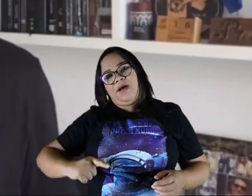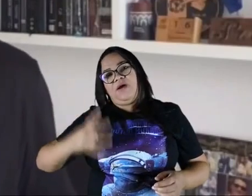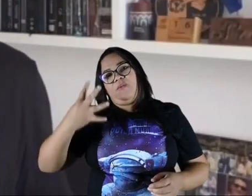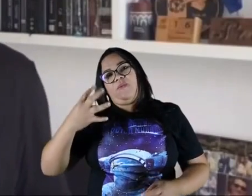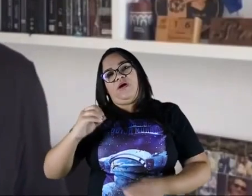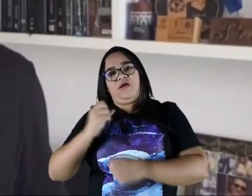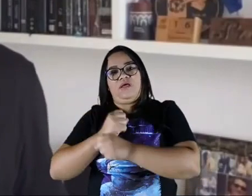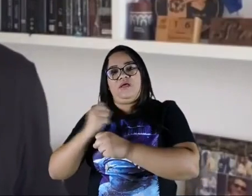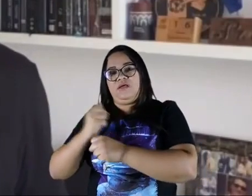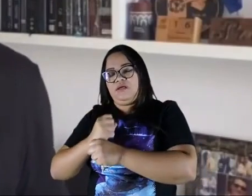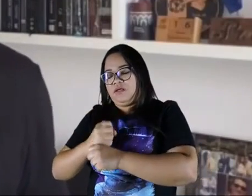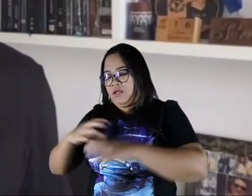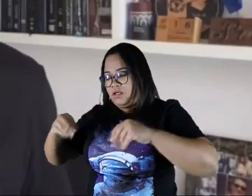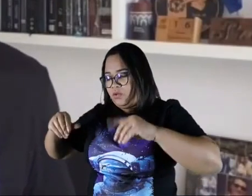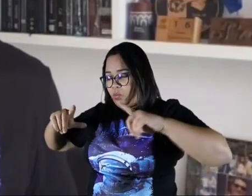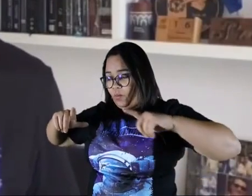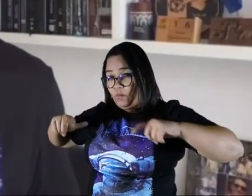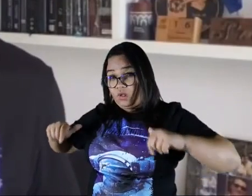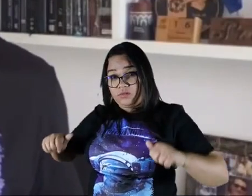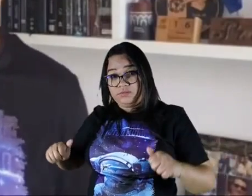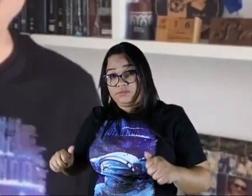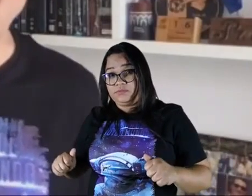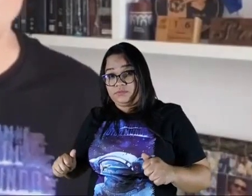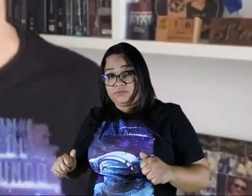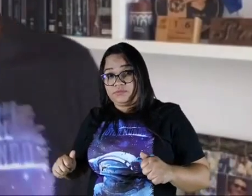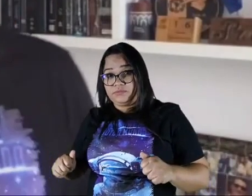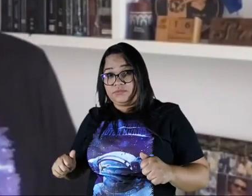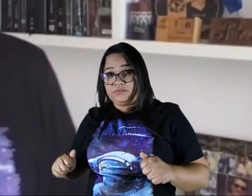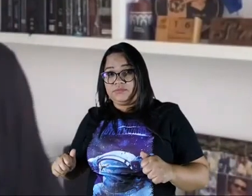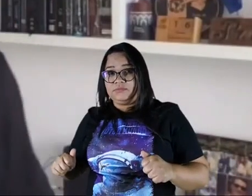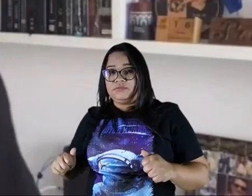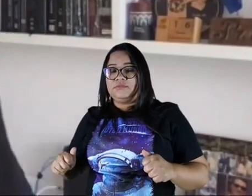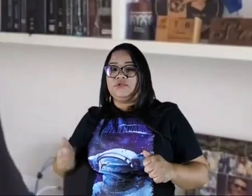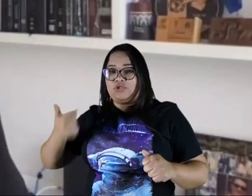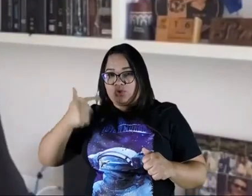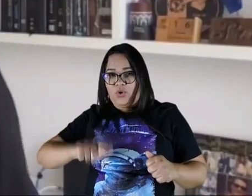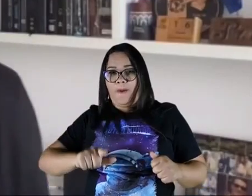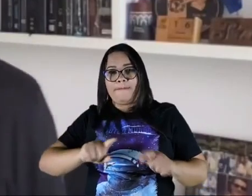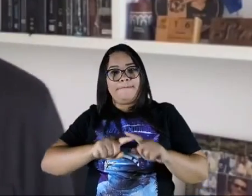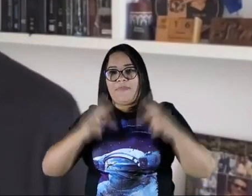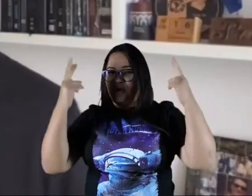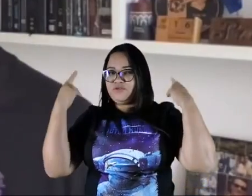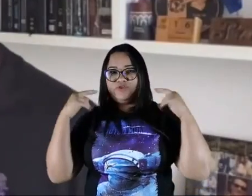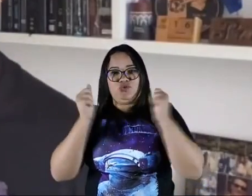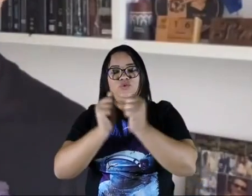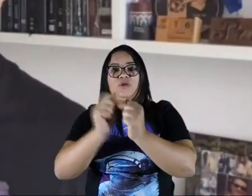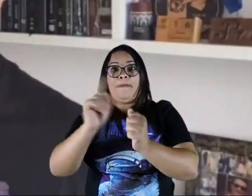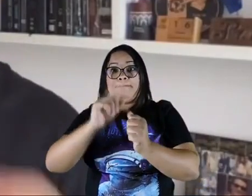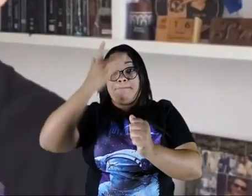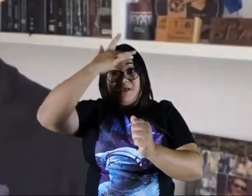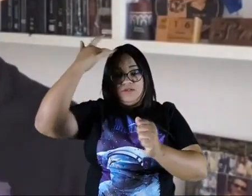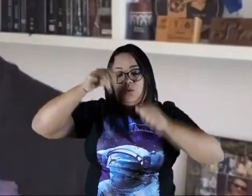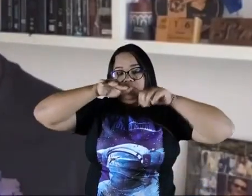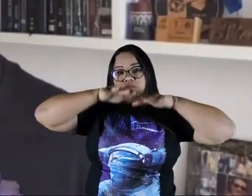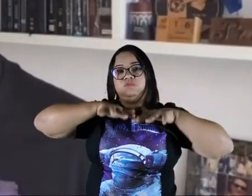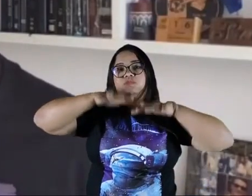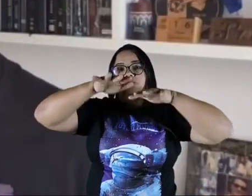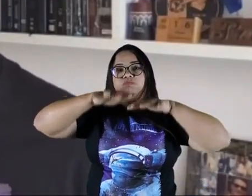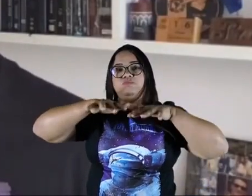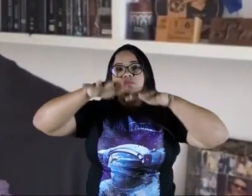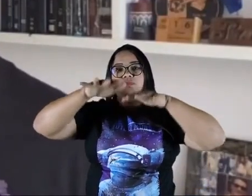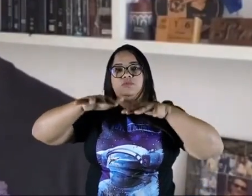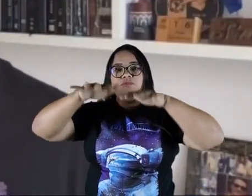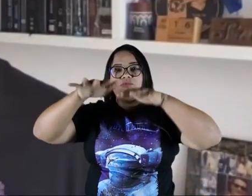viveu no deserto, levando este povo até o lugar chamado Canaã, e ele, por causa deste